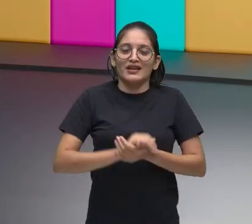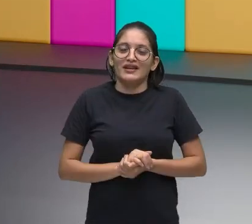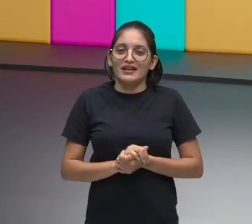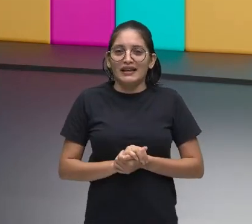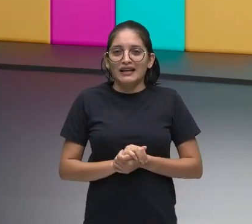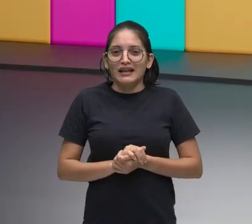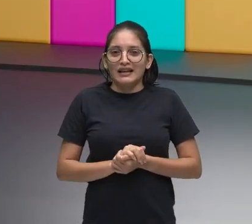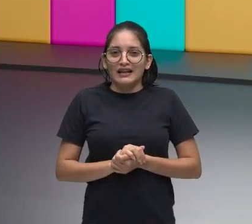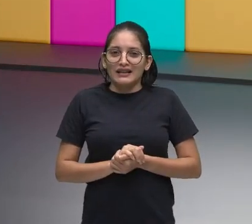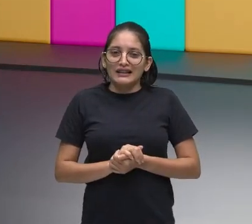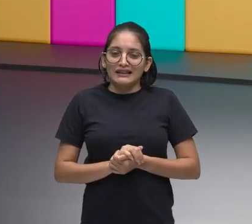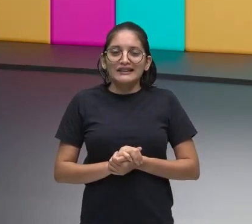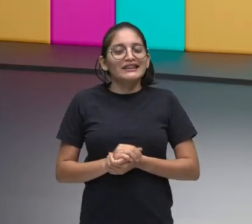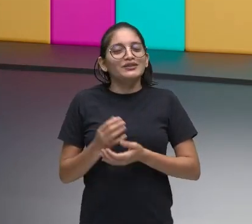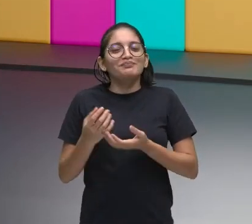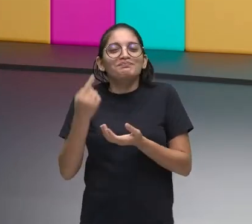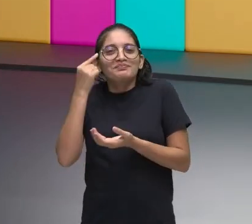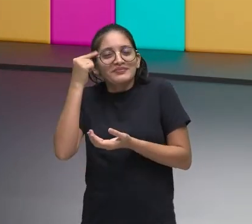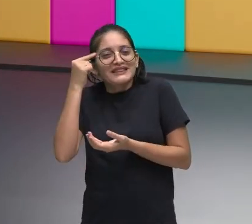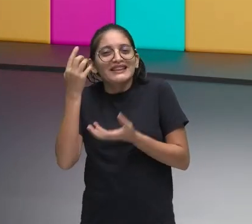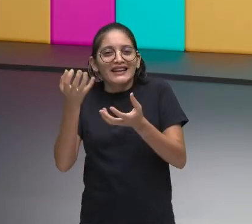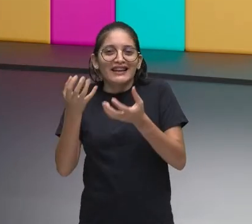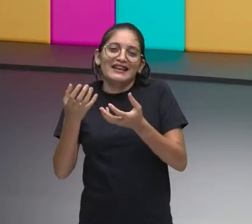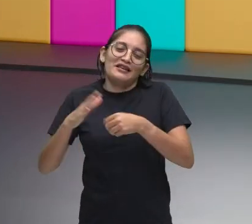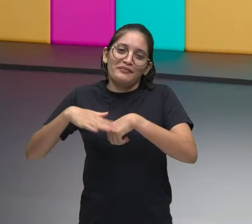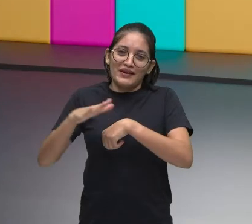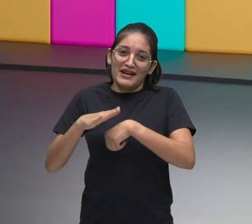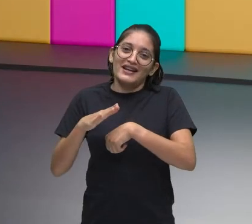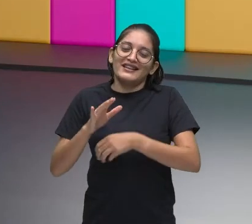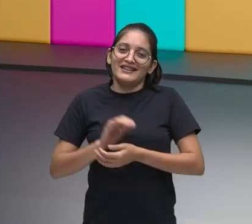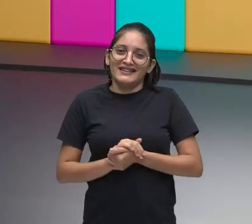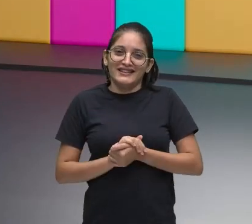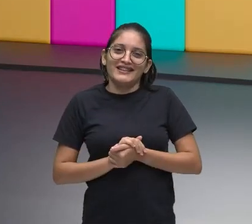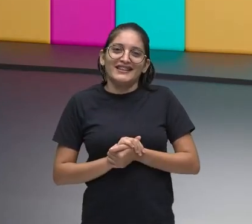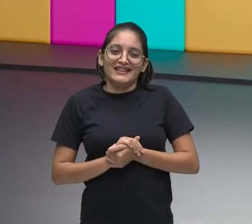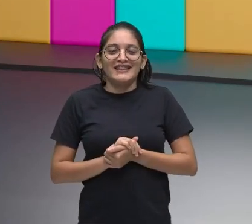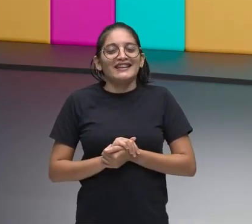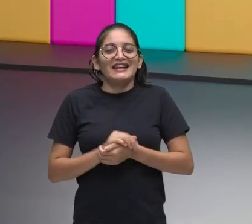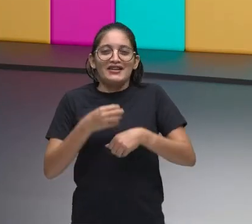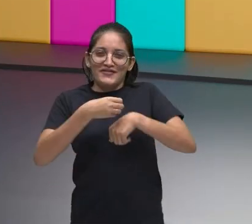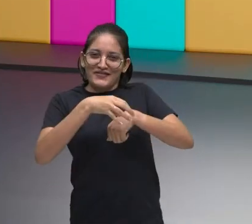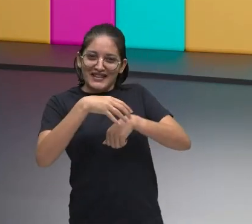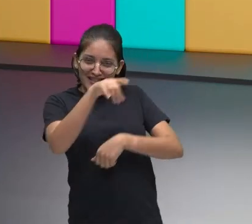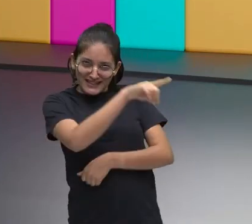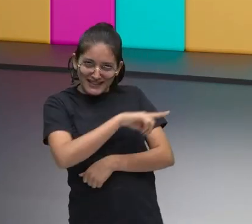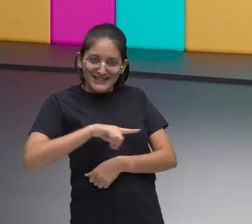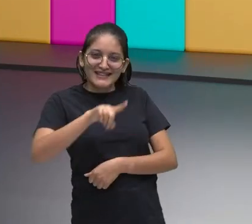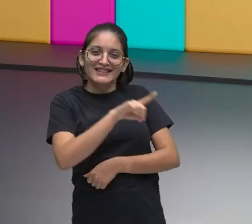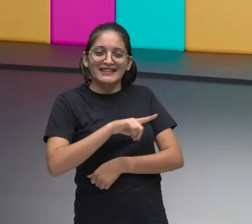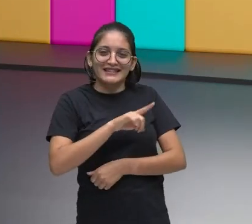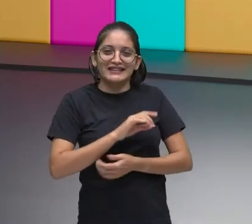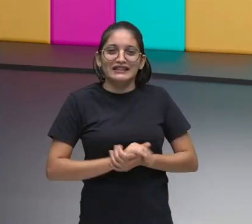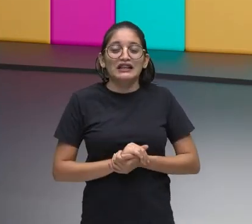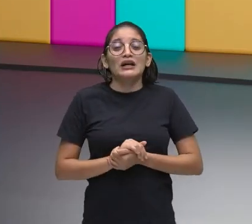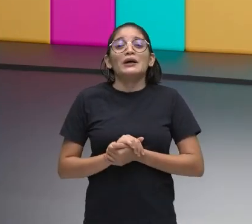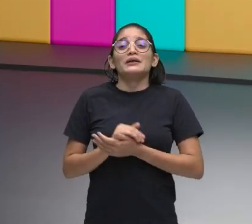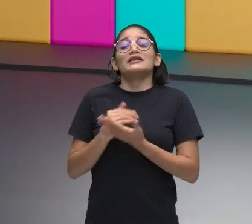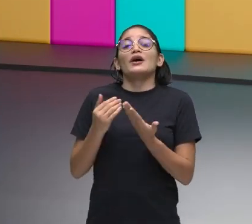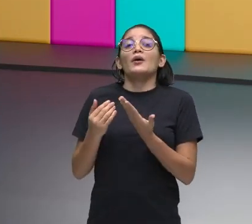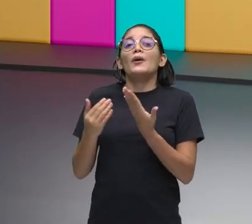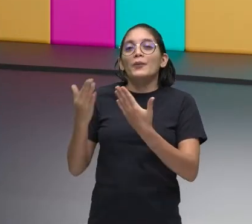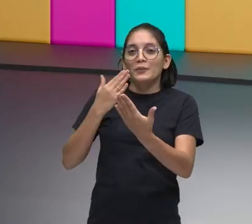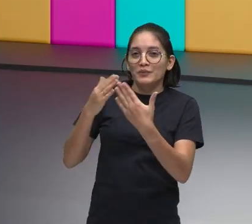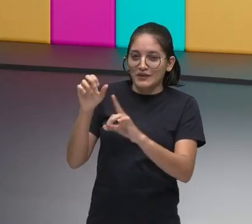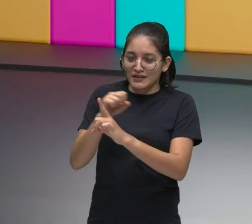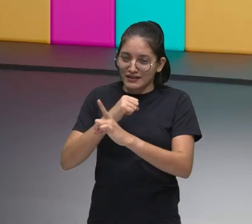espécie de quero mais. Um pegadinha para vocês, pegadinha, lógico, né? A gente não podia acabar assim. Psicossocial, sempre com uma pegadinha